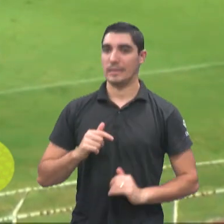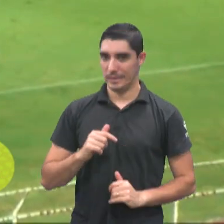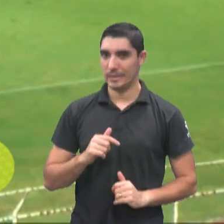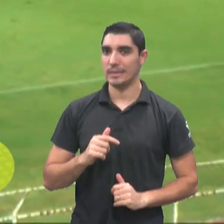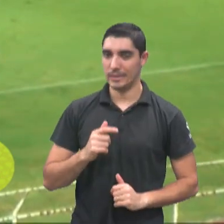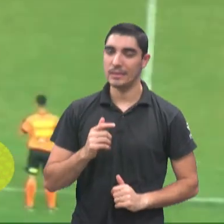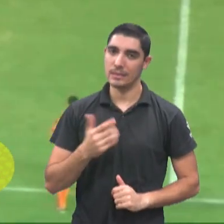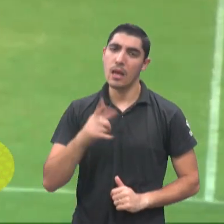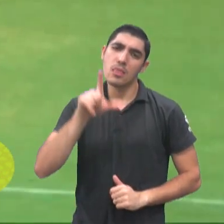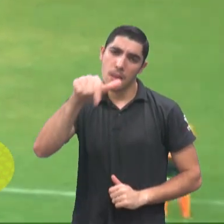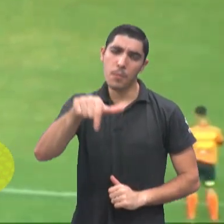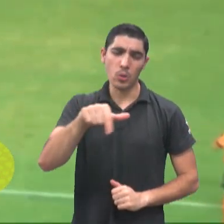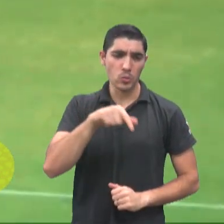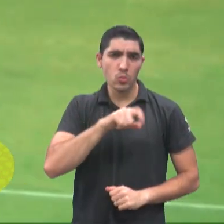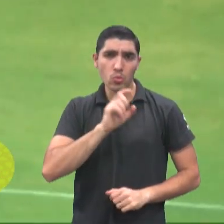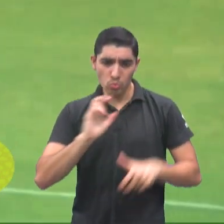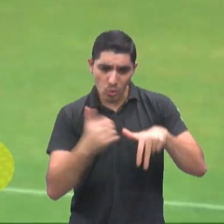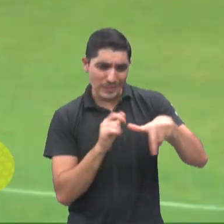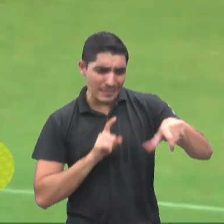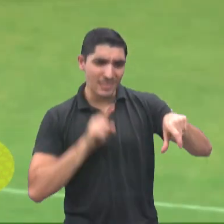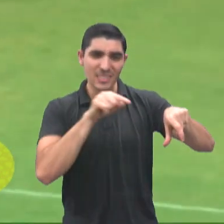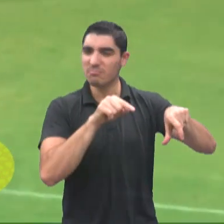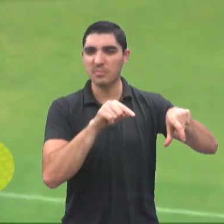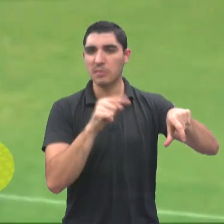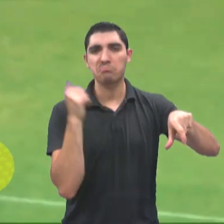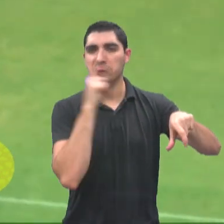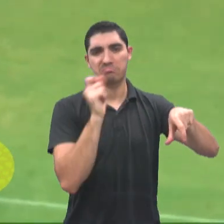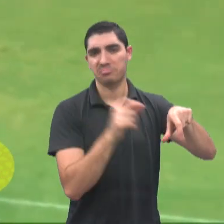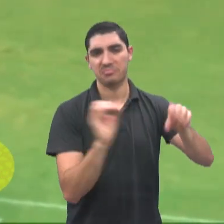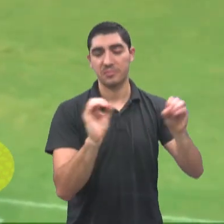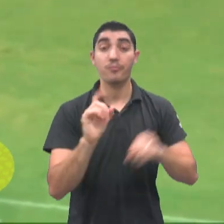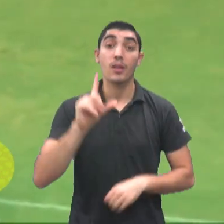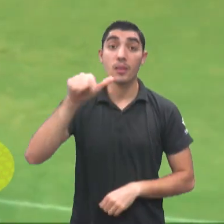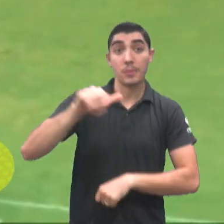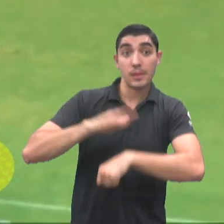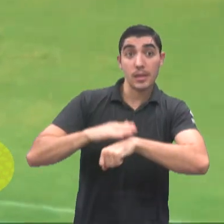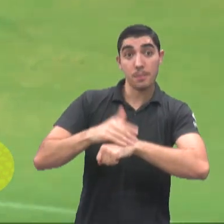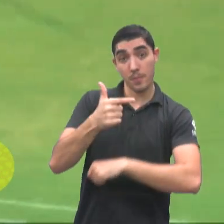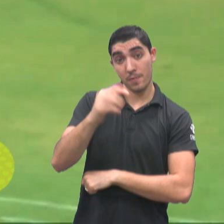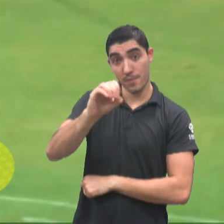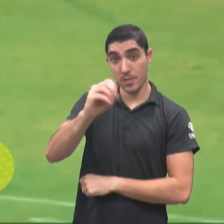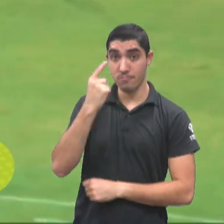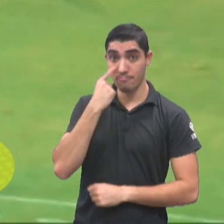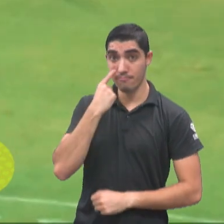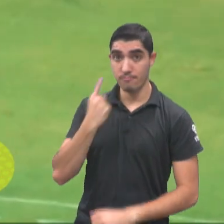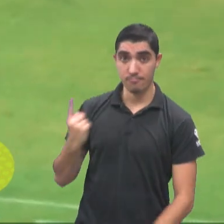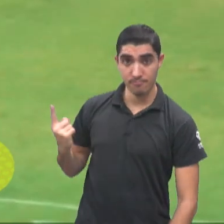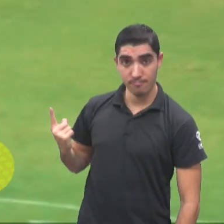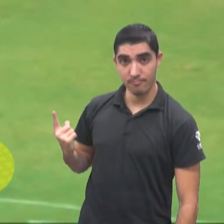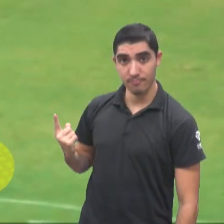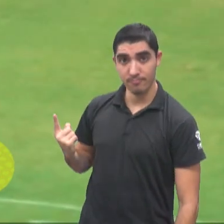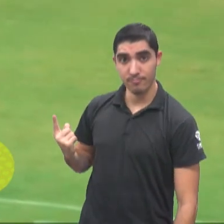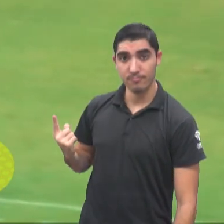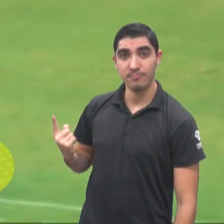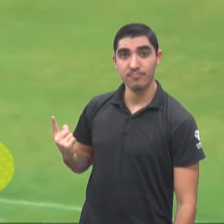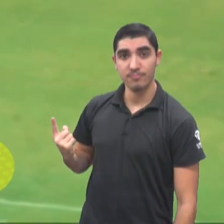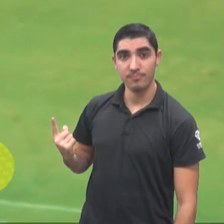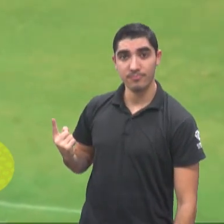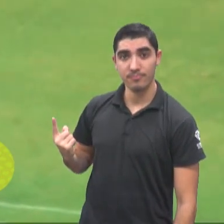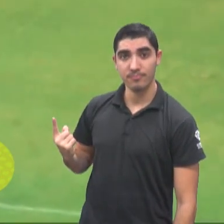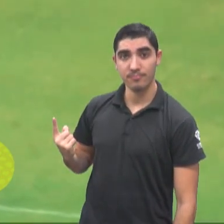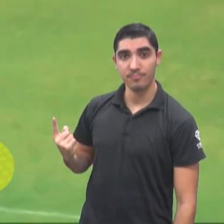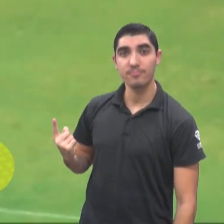dando em nada. Aos 20, Paulista pela direita, com Renato Marola, ele rolou por baixo. Christopher, que ia passando da bola,